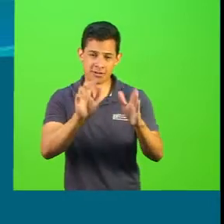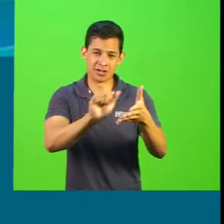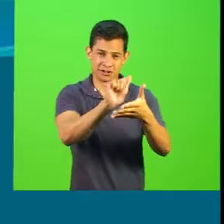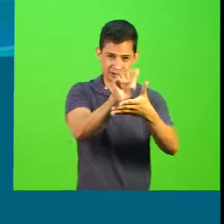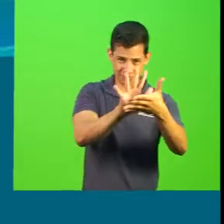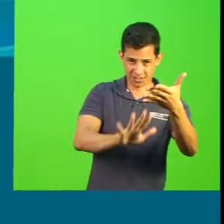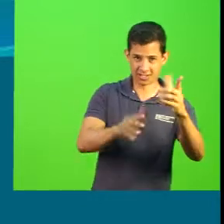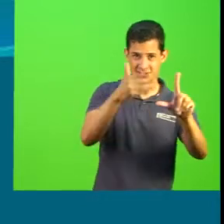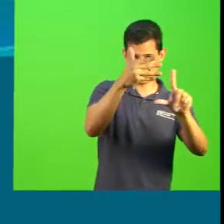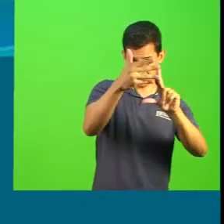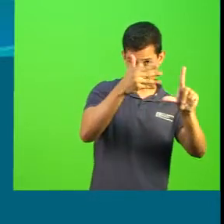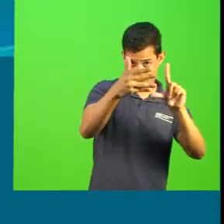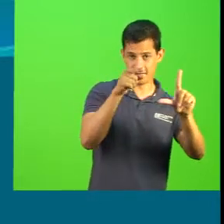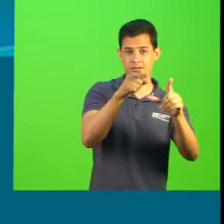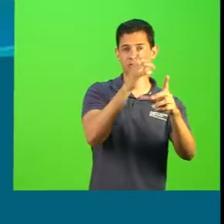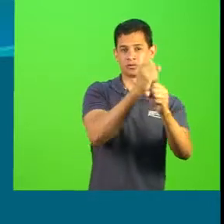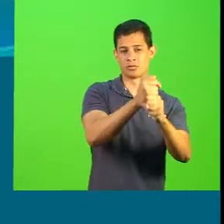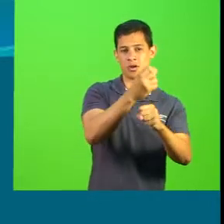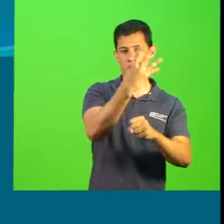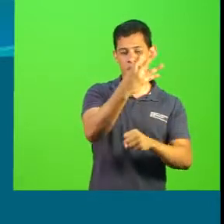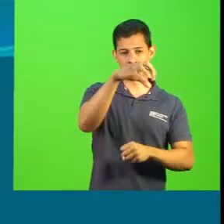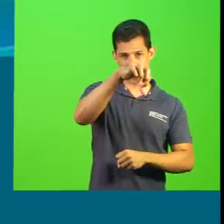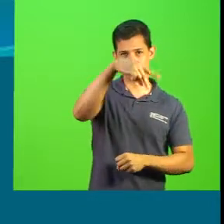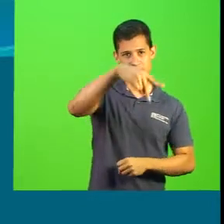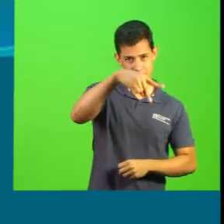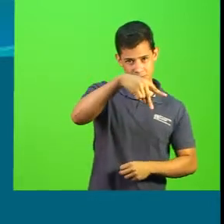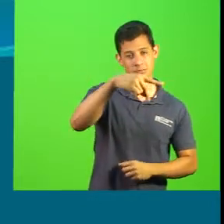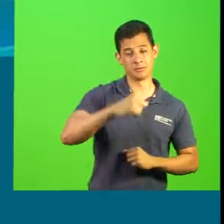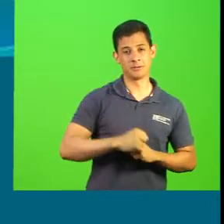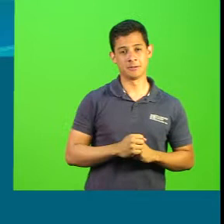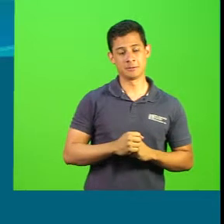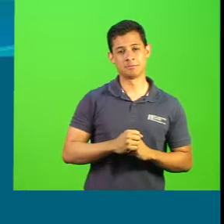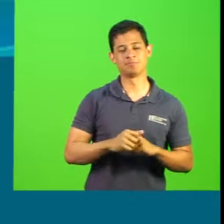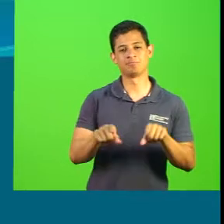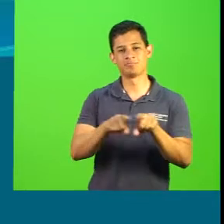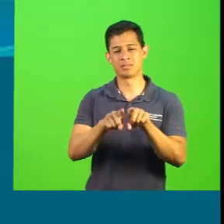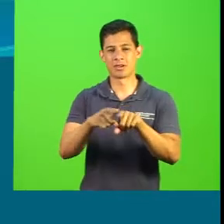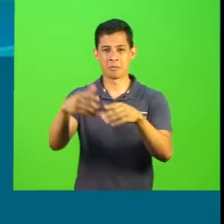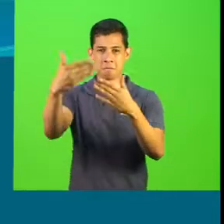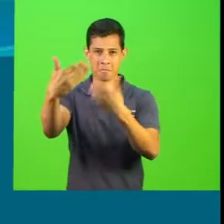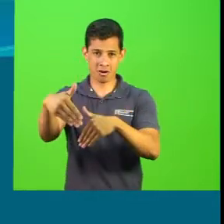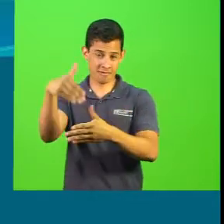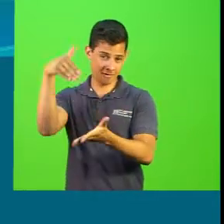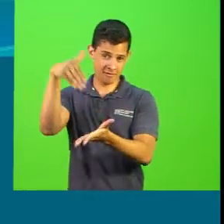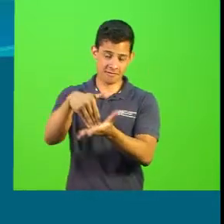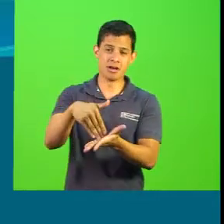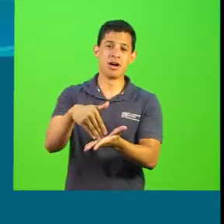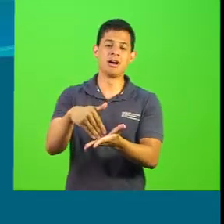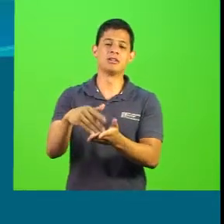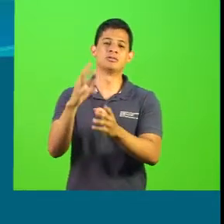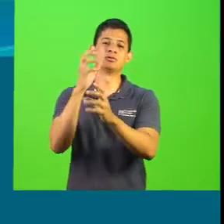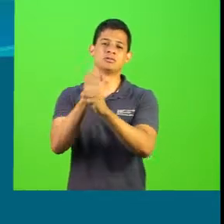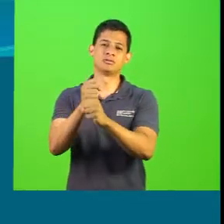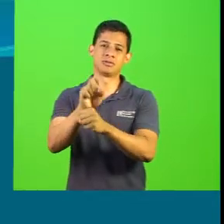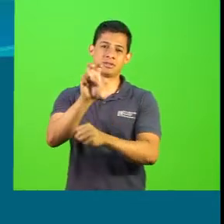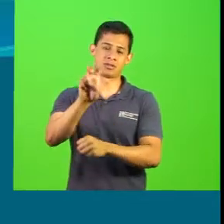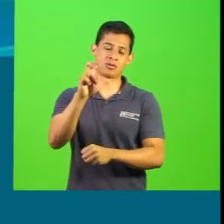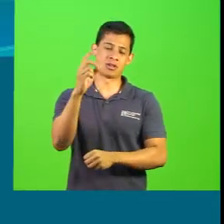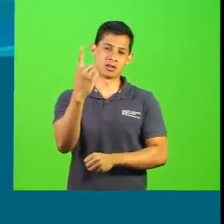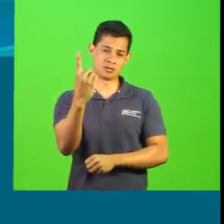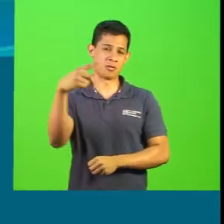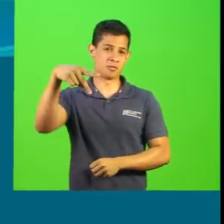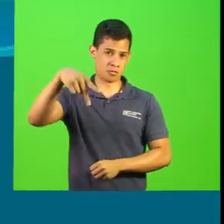seguinte forma: atividades no AVA no valor de 49 pontos no total, uma prova final no valor de